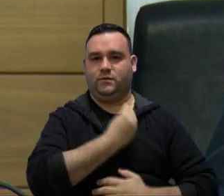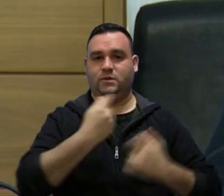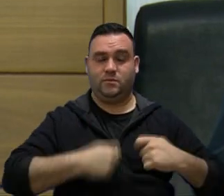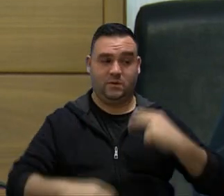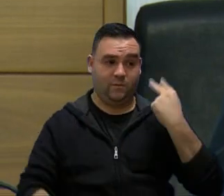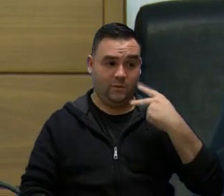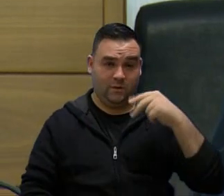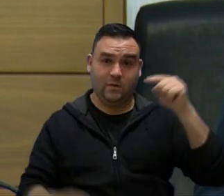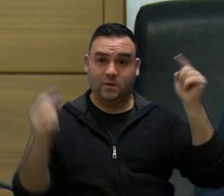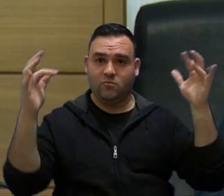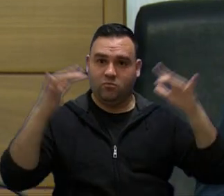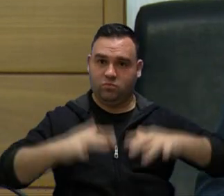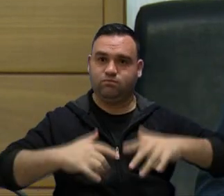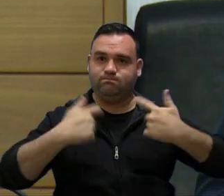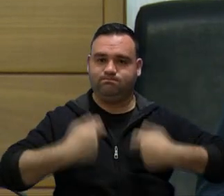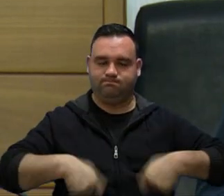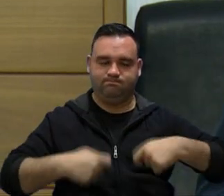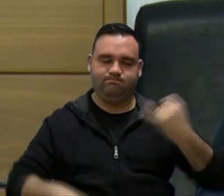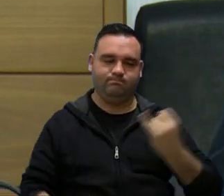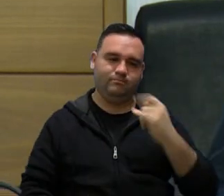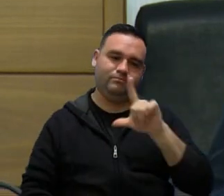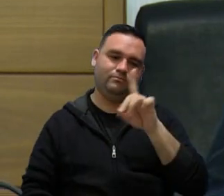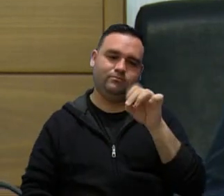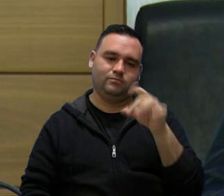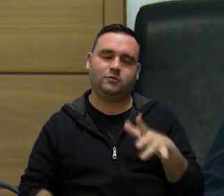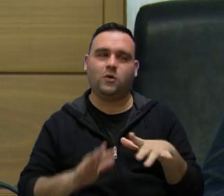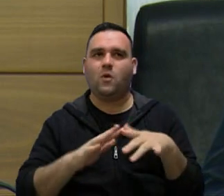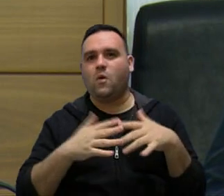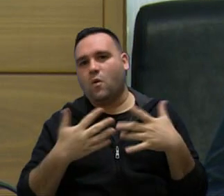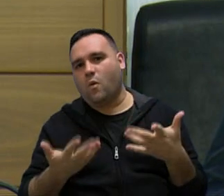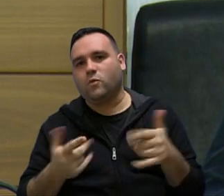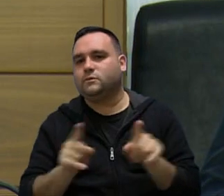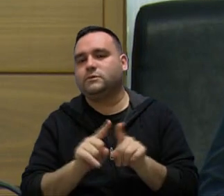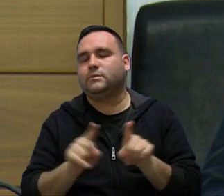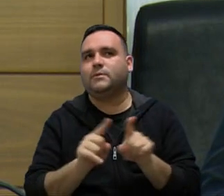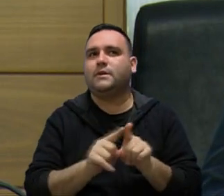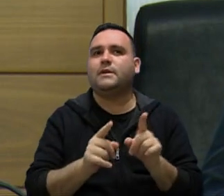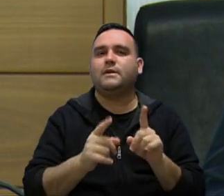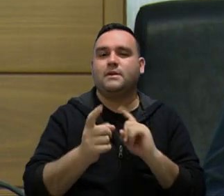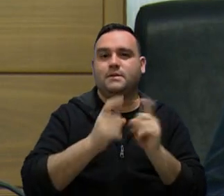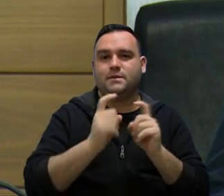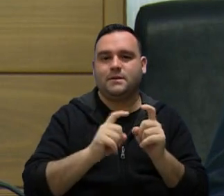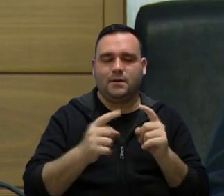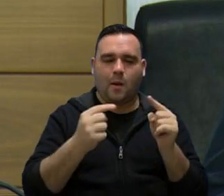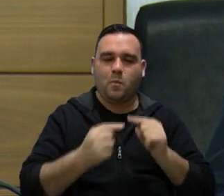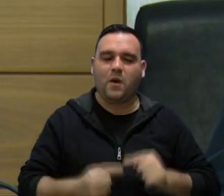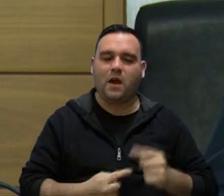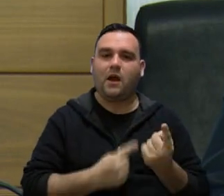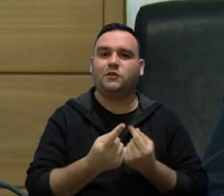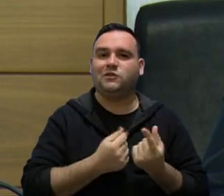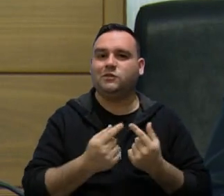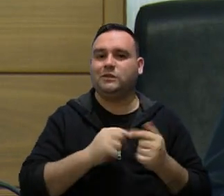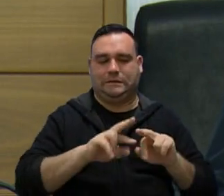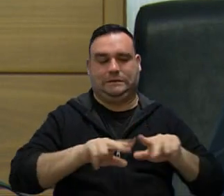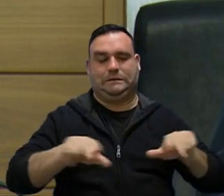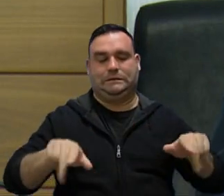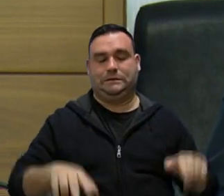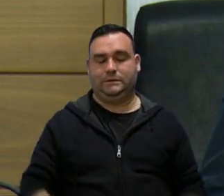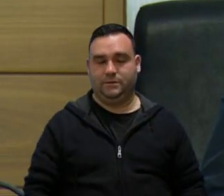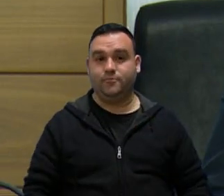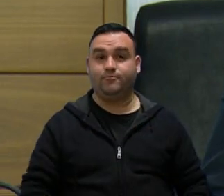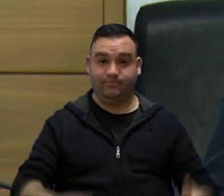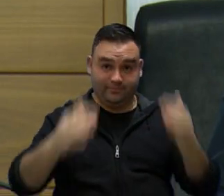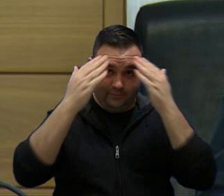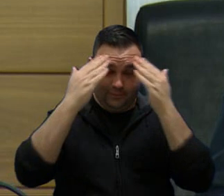dos vereadores nessa ambiência da l de u de fiscais conferência de aplicação de contas e coisas do tipo